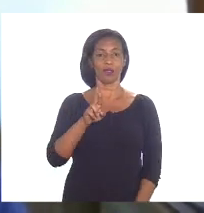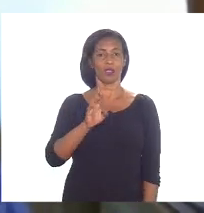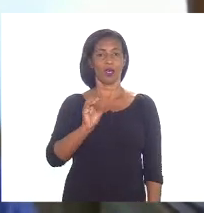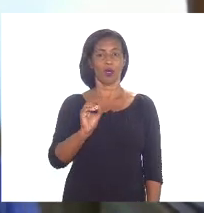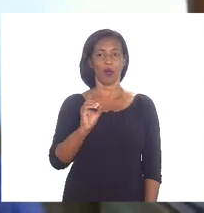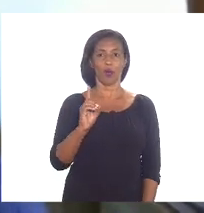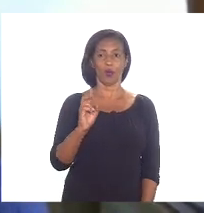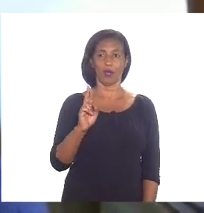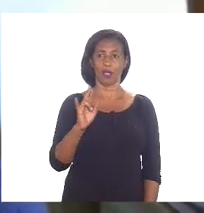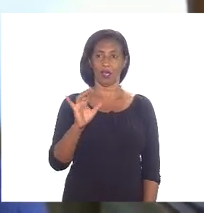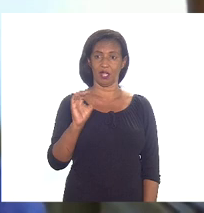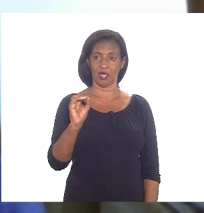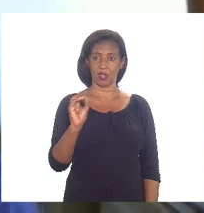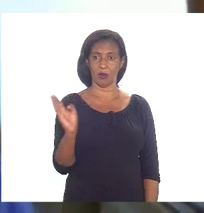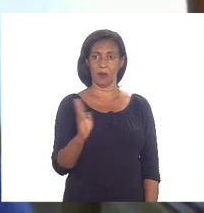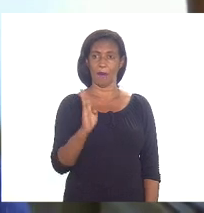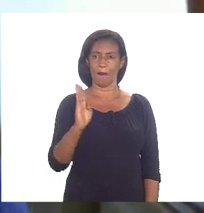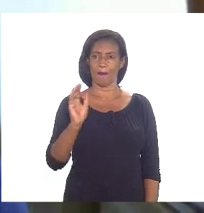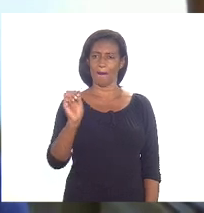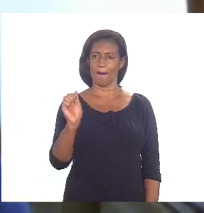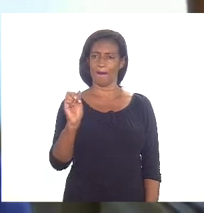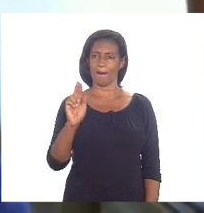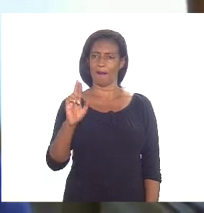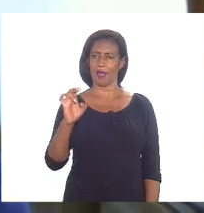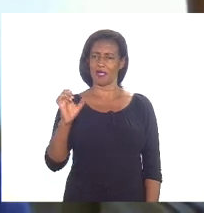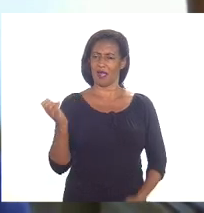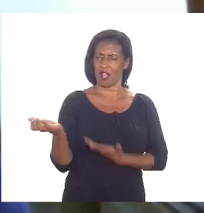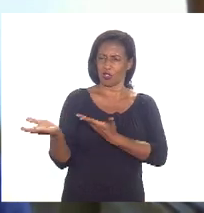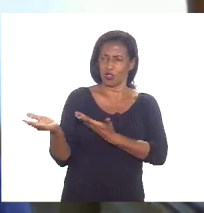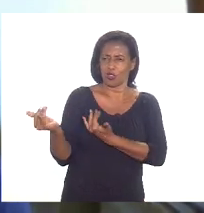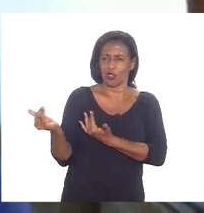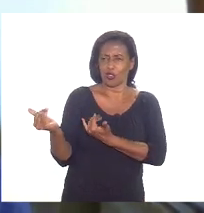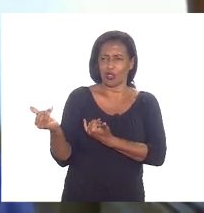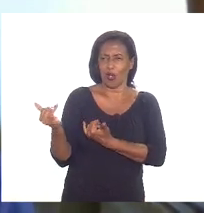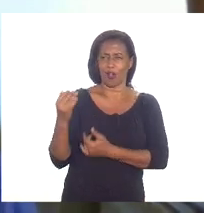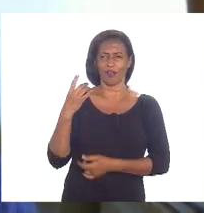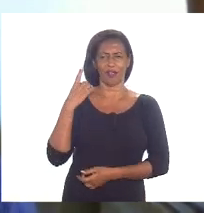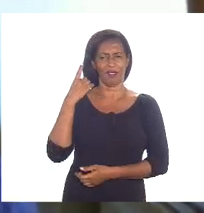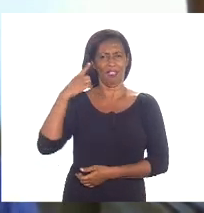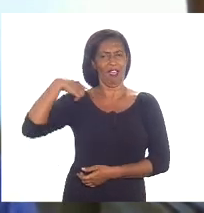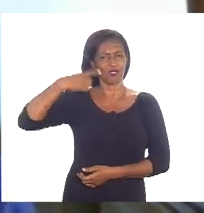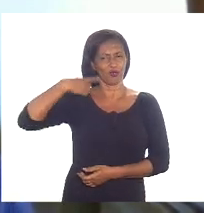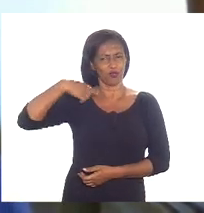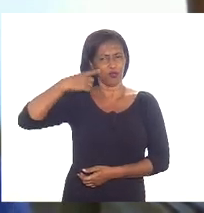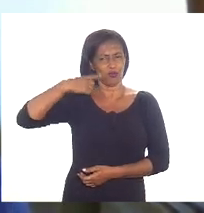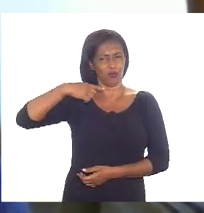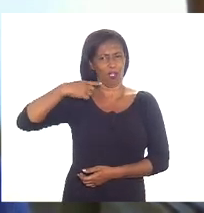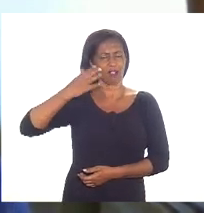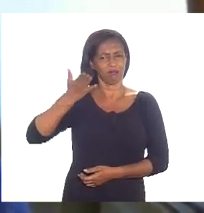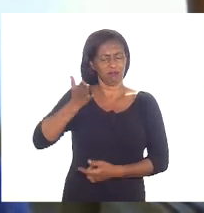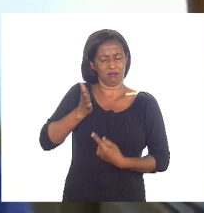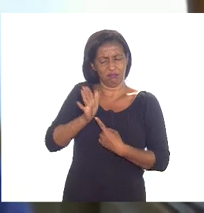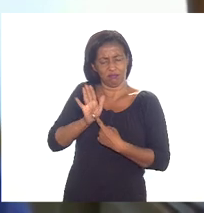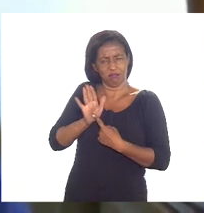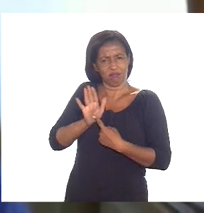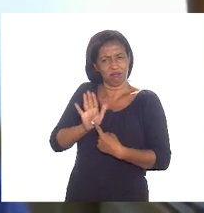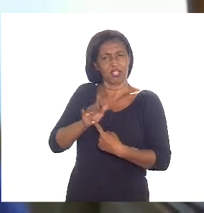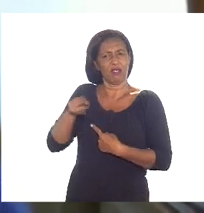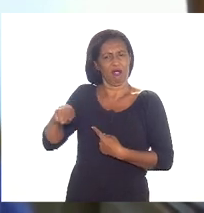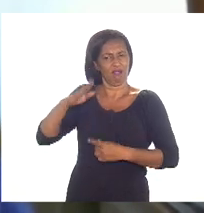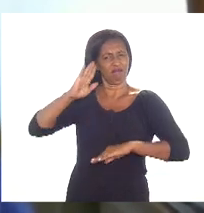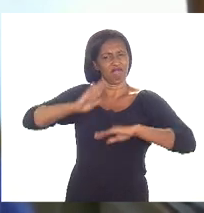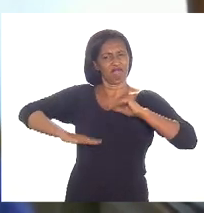Bacelar, intrépido e jovem advogado, que já mostrou a sua